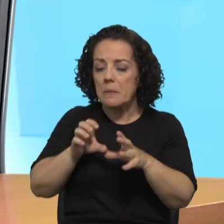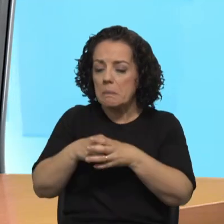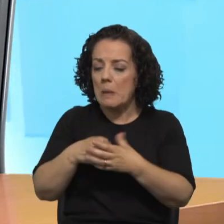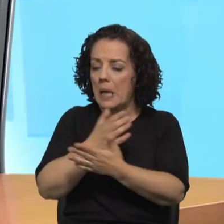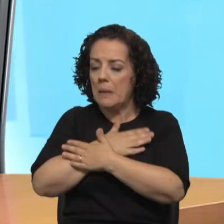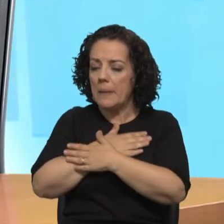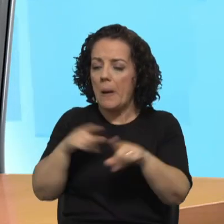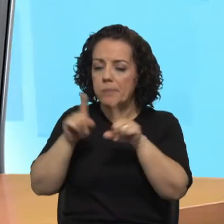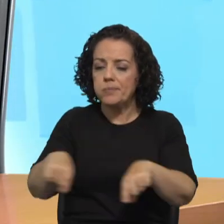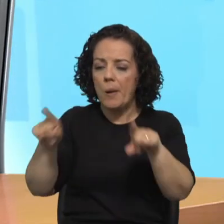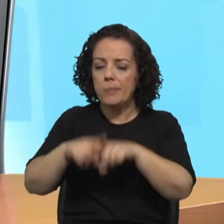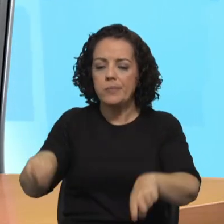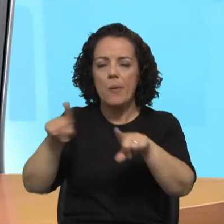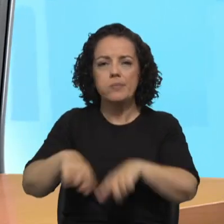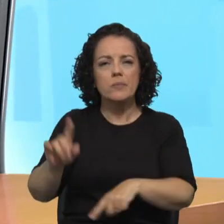naquilo que mais